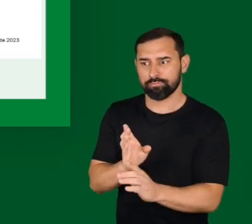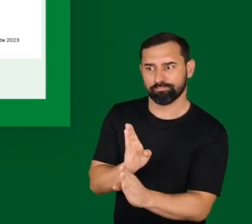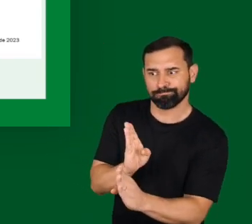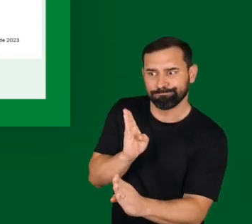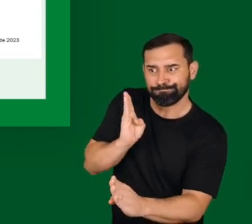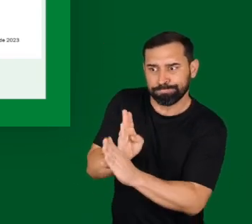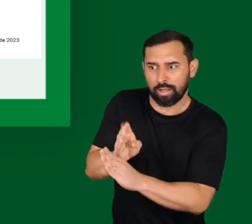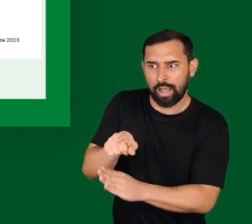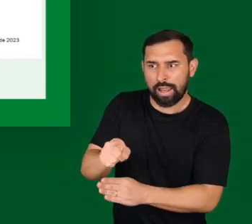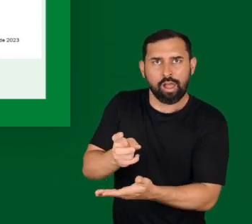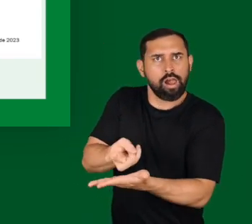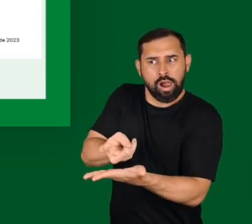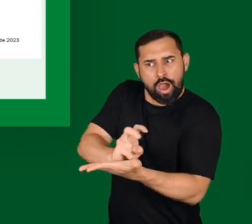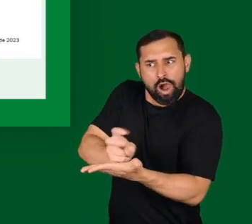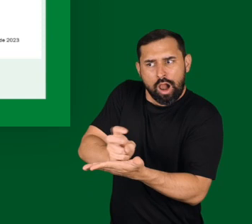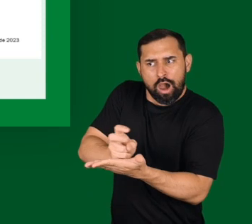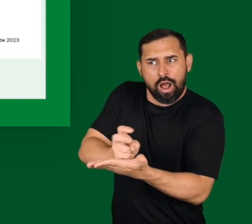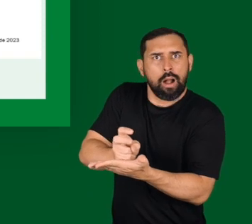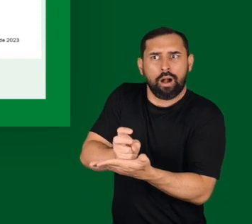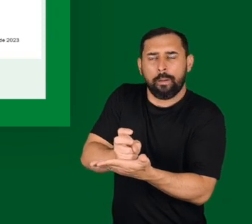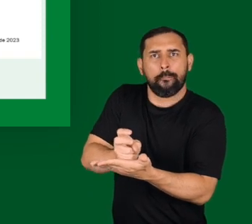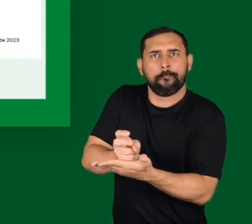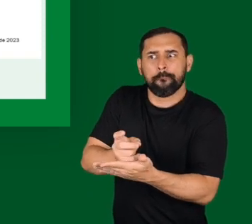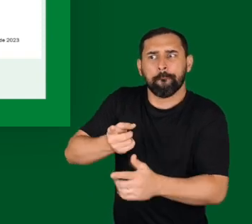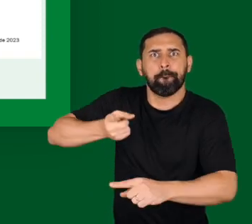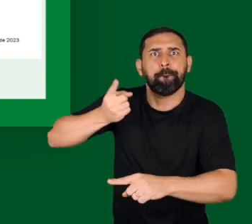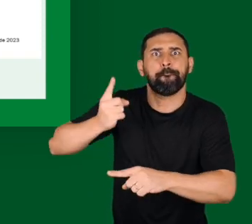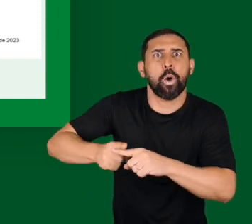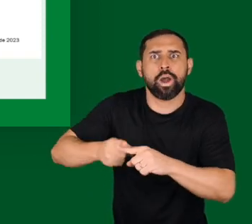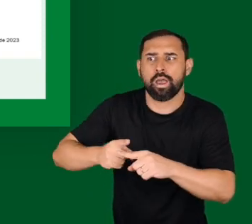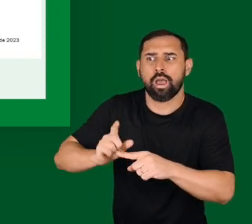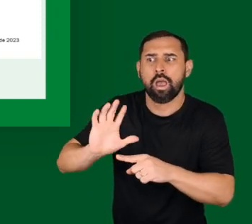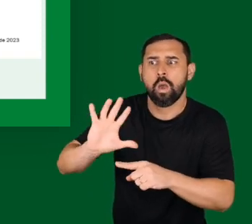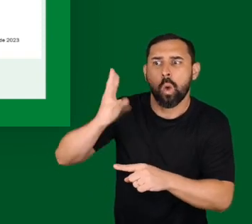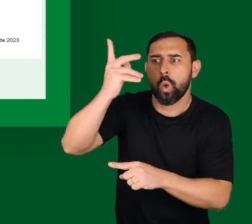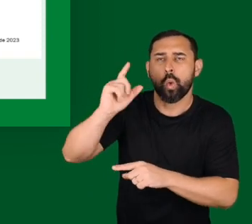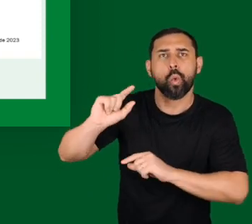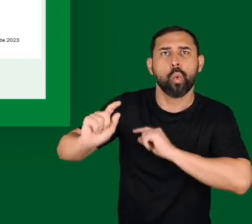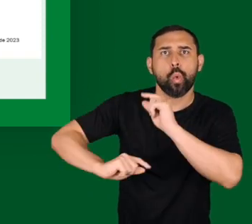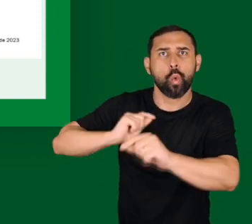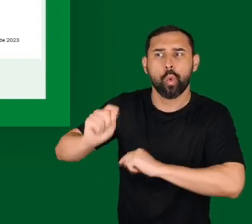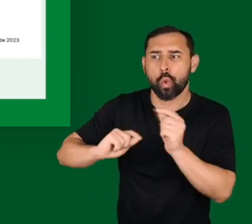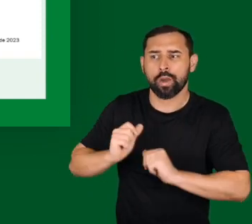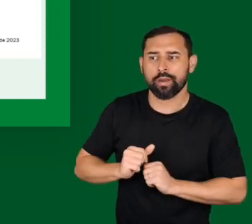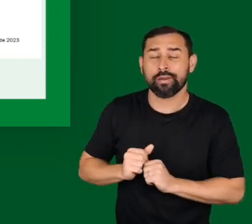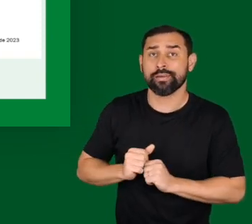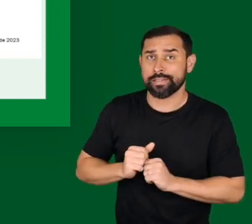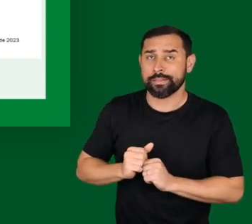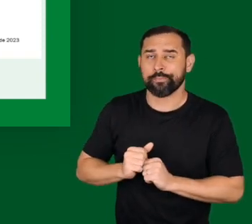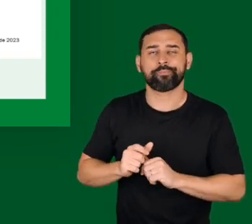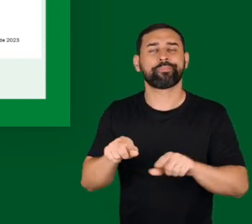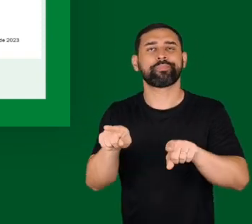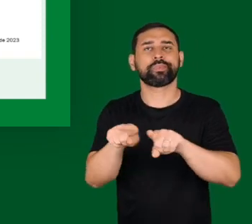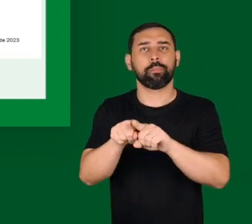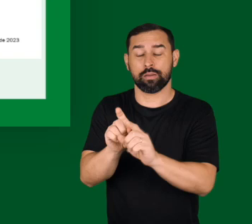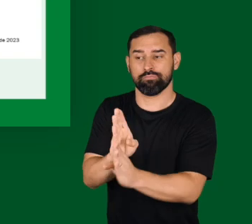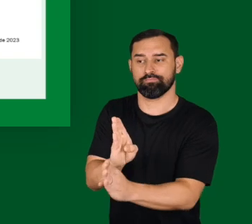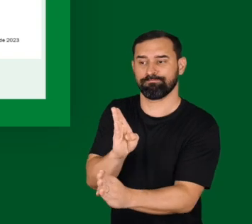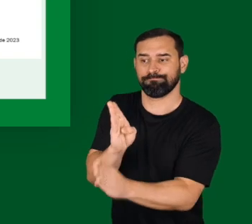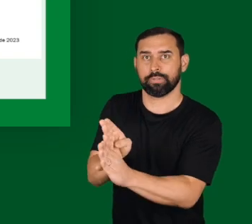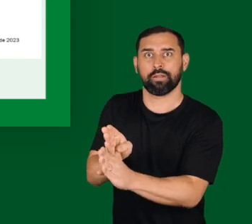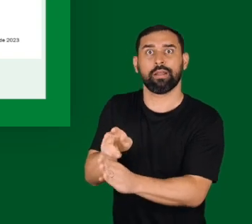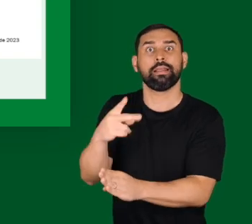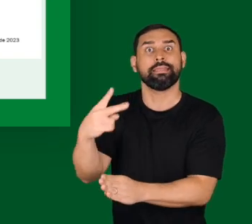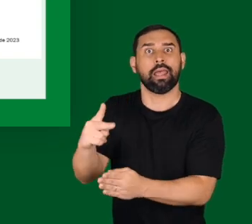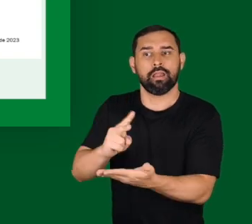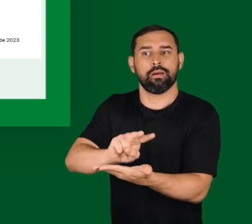reconhecer e atuar fazer uma propedêutica, né, para a identificação das crises convulsivas,